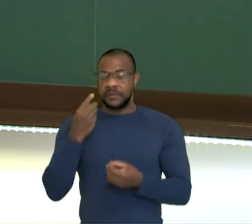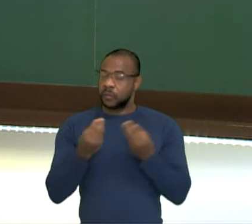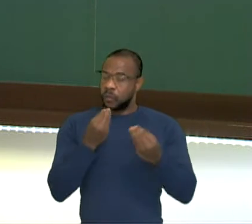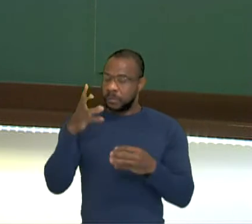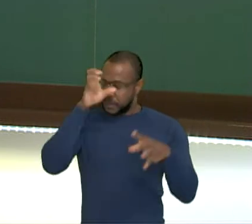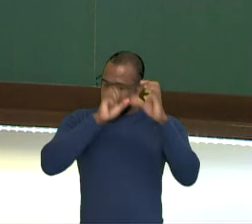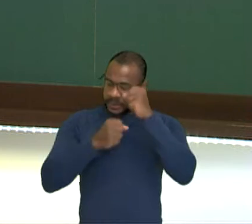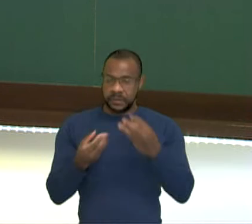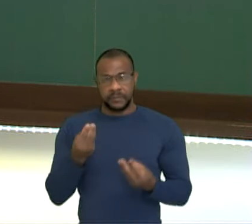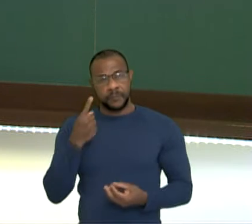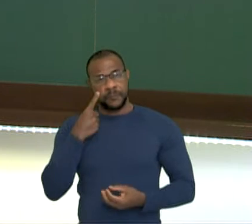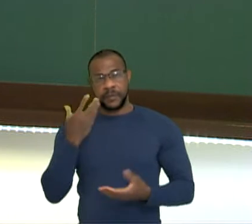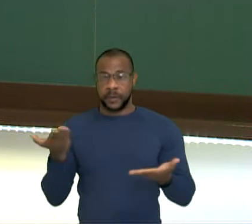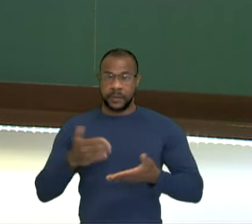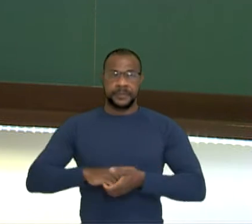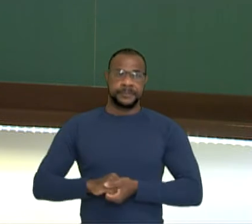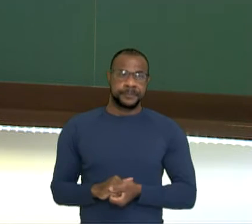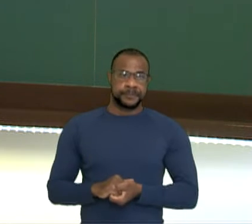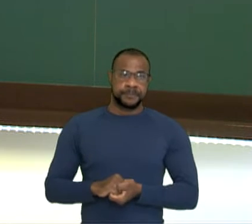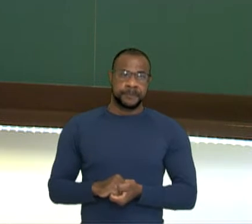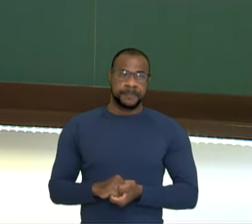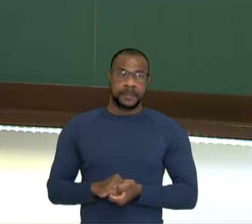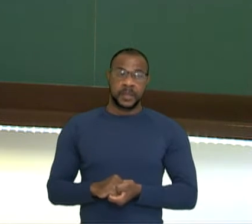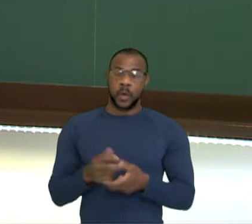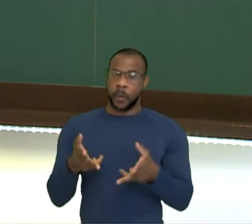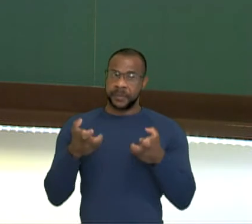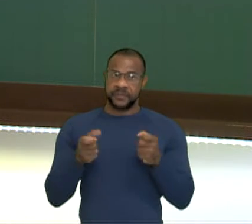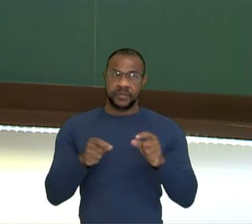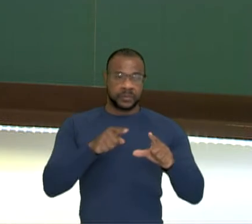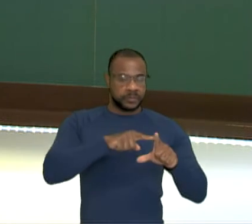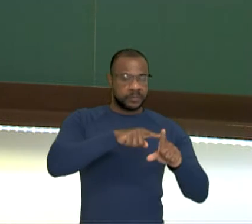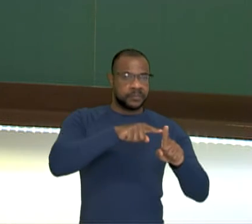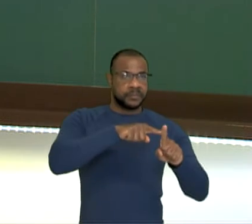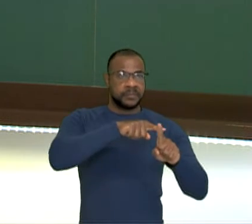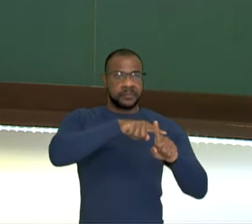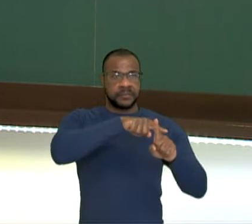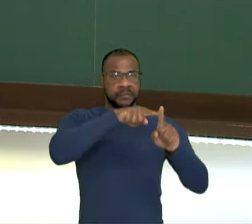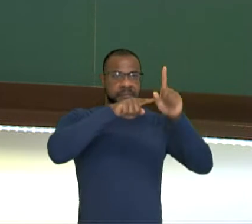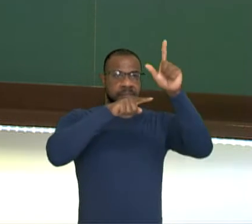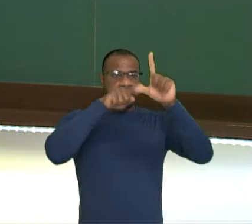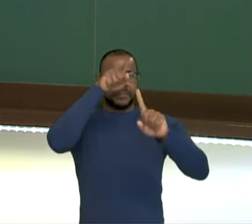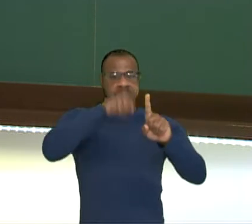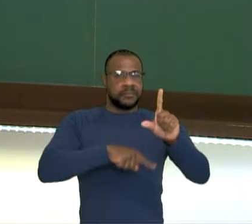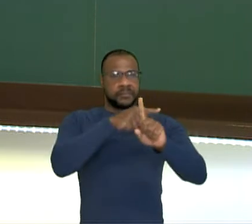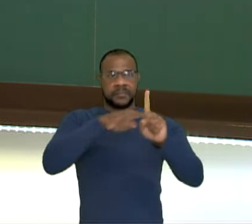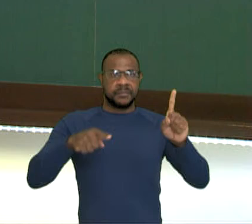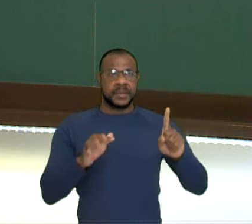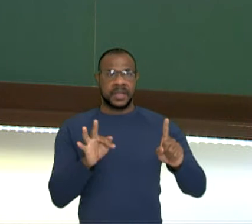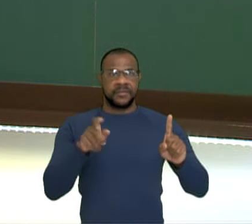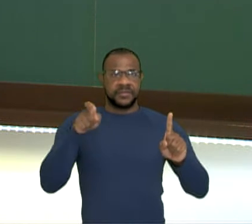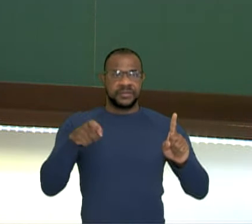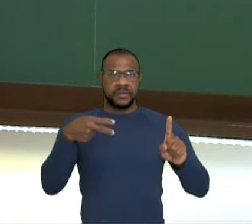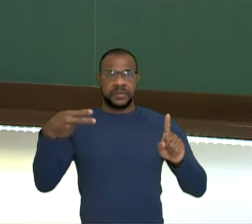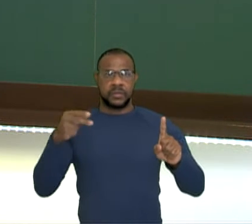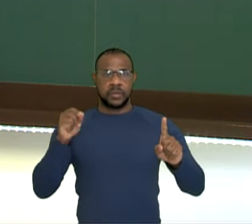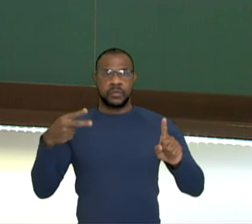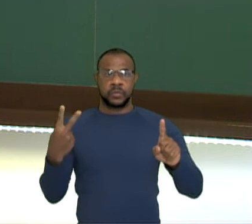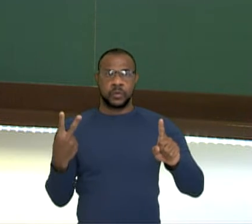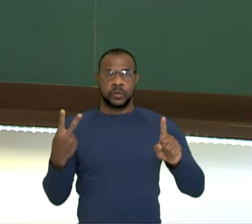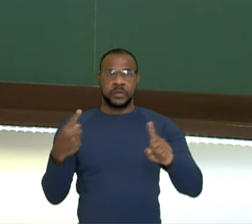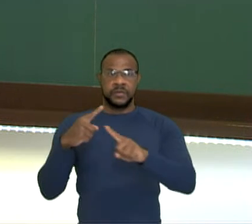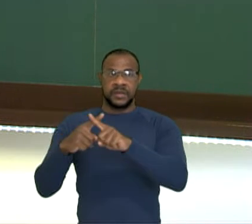sobre função seno. Observe o gráfico da função f de x igual